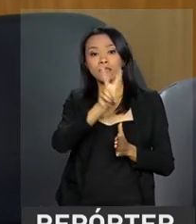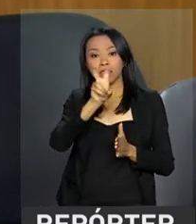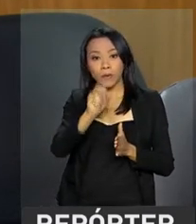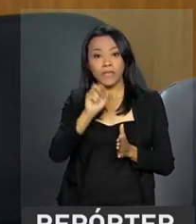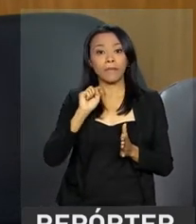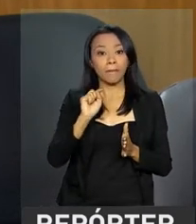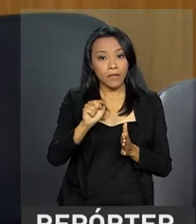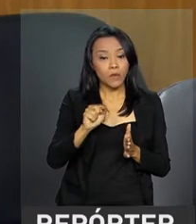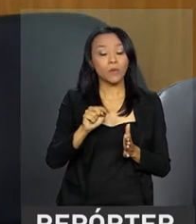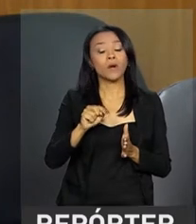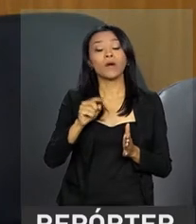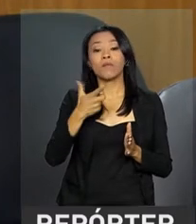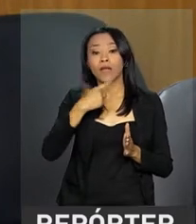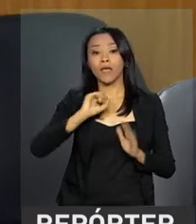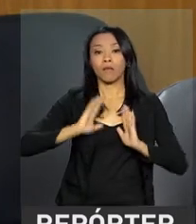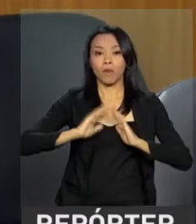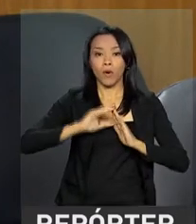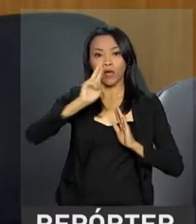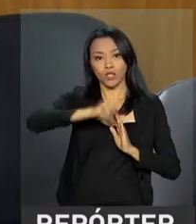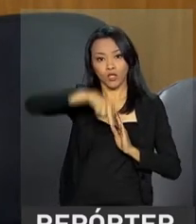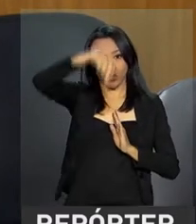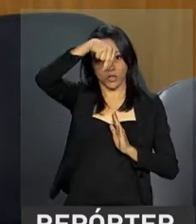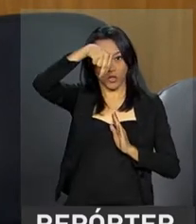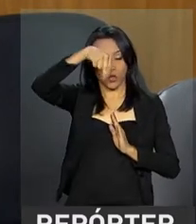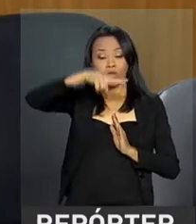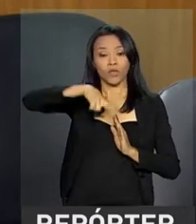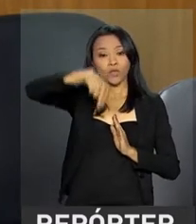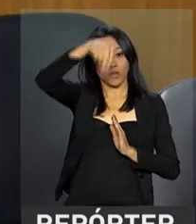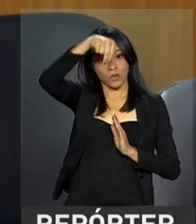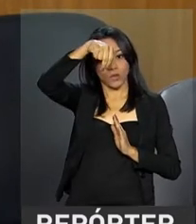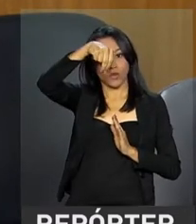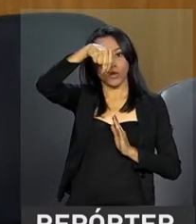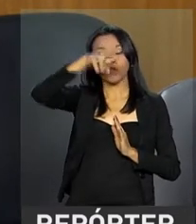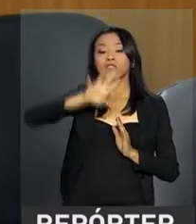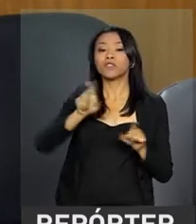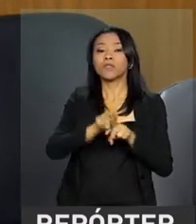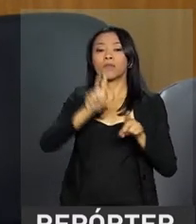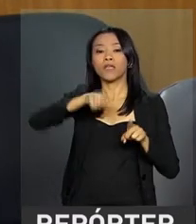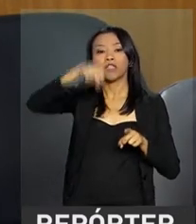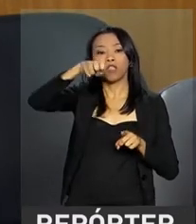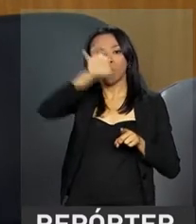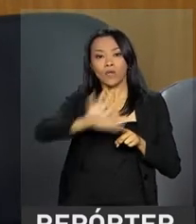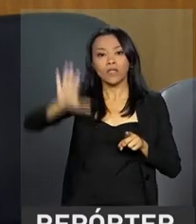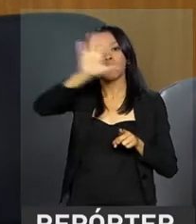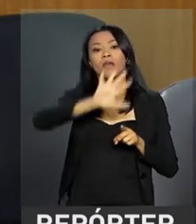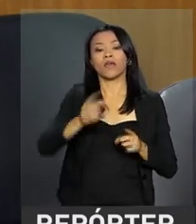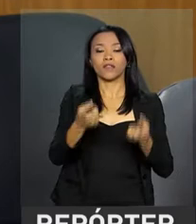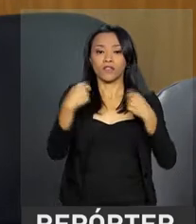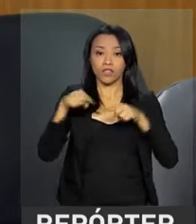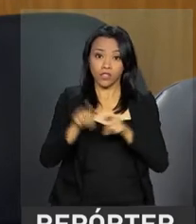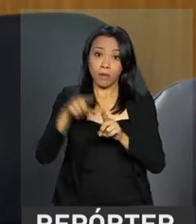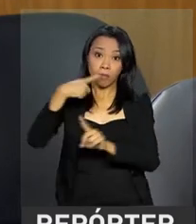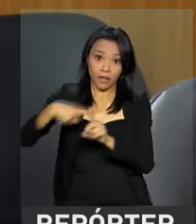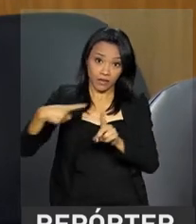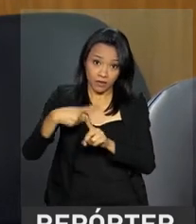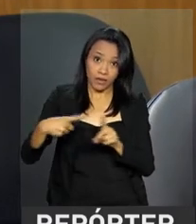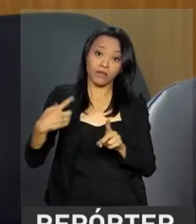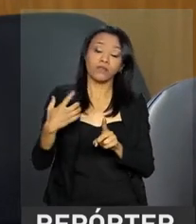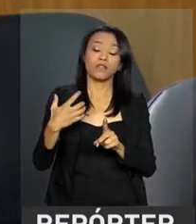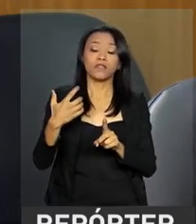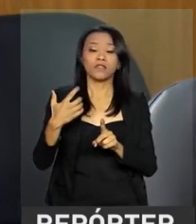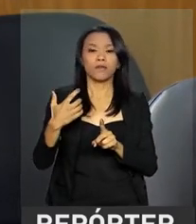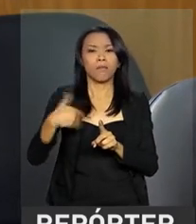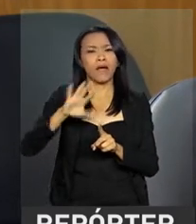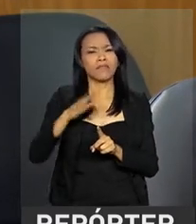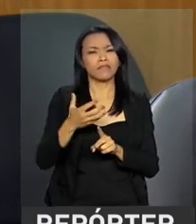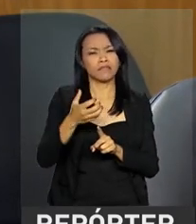regiões norte e nordeste com juros de 3% ao ano, metade do que era praticado pelo FIES antigo, mais